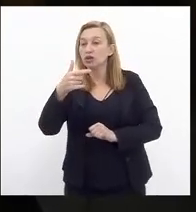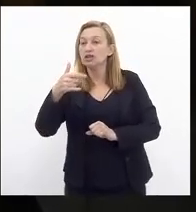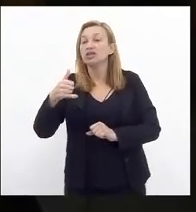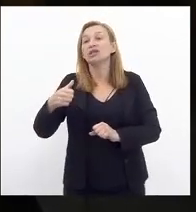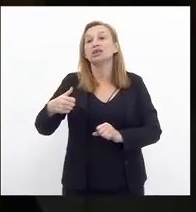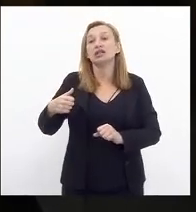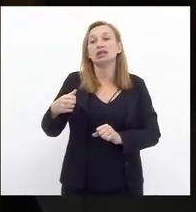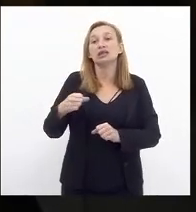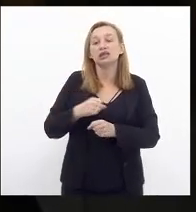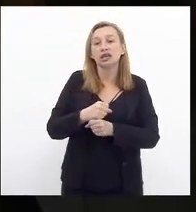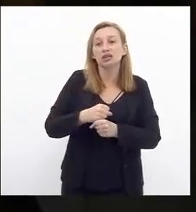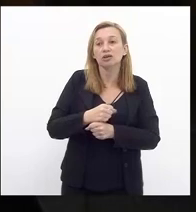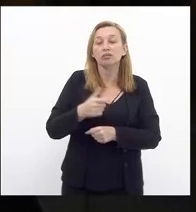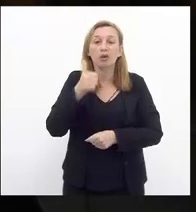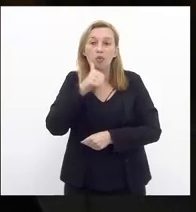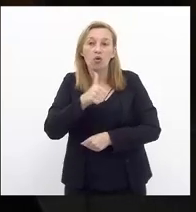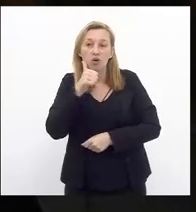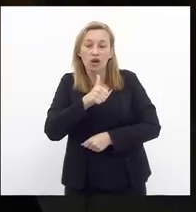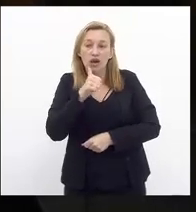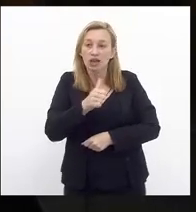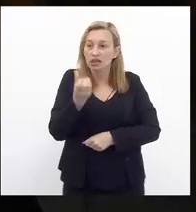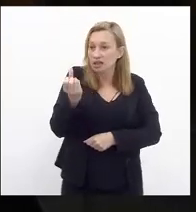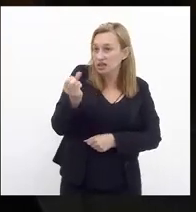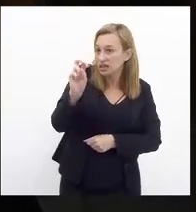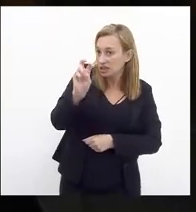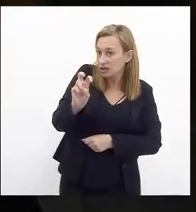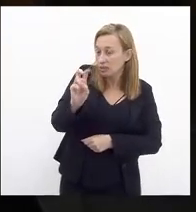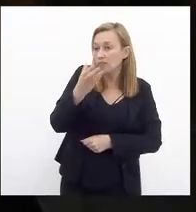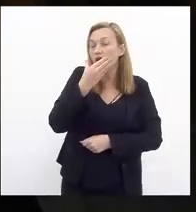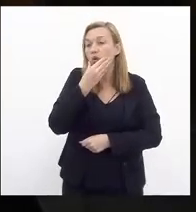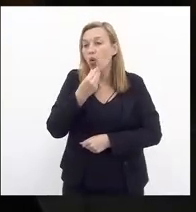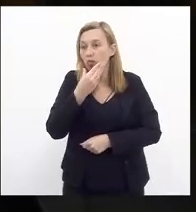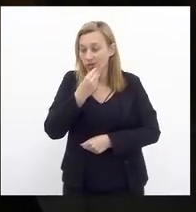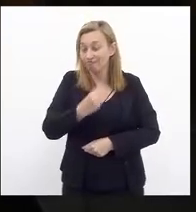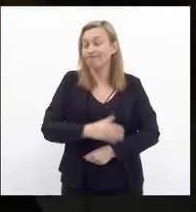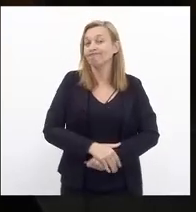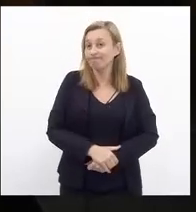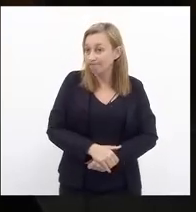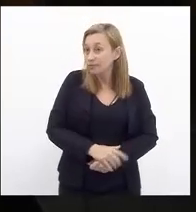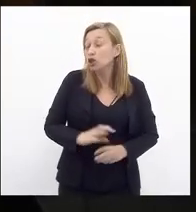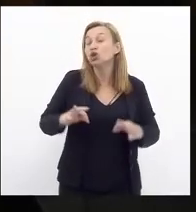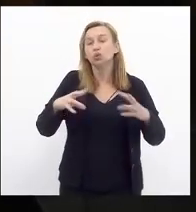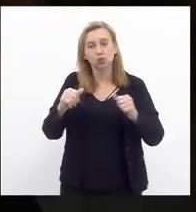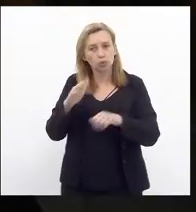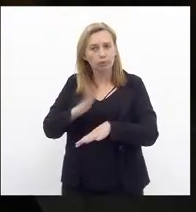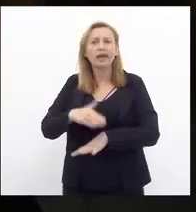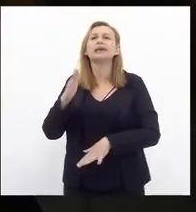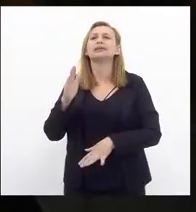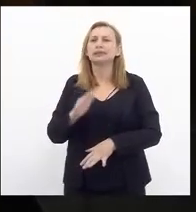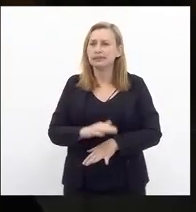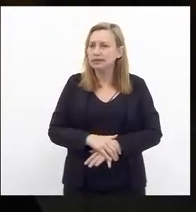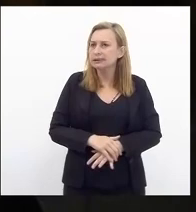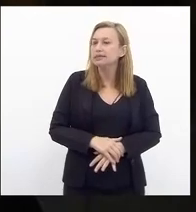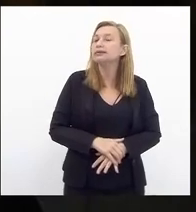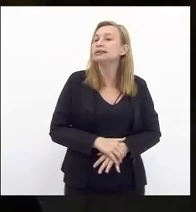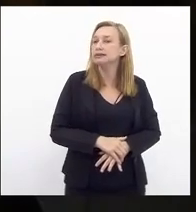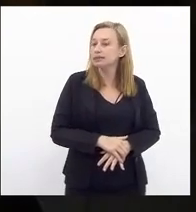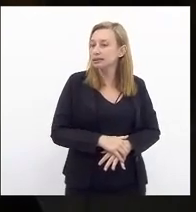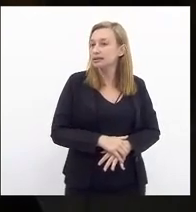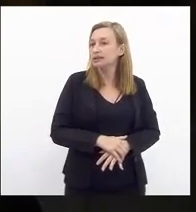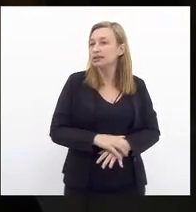anos para as mulheres e 65 para os homens tudo mais seria